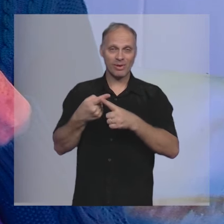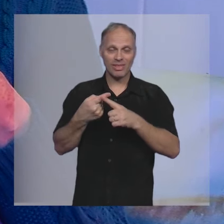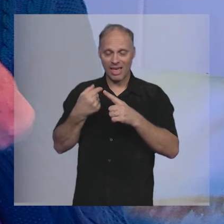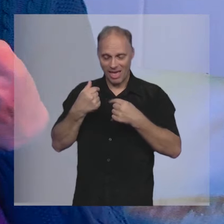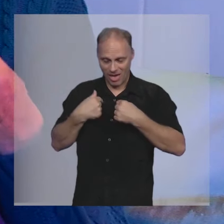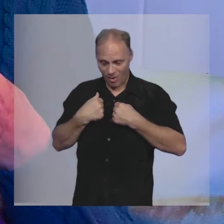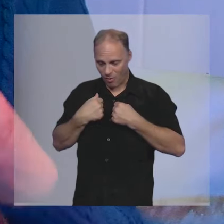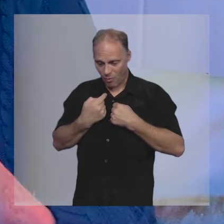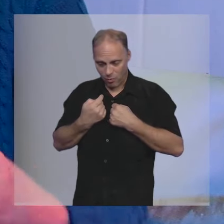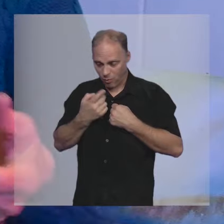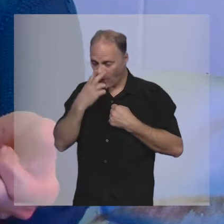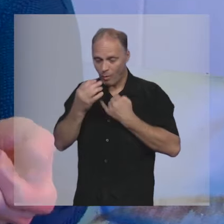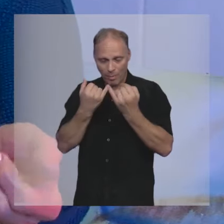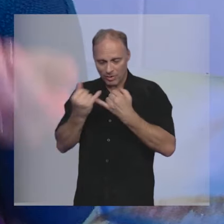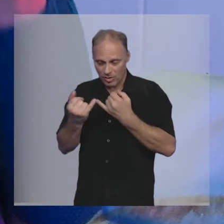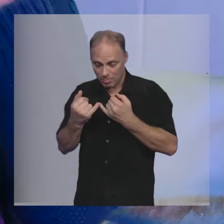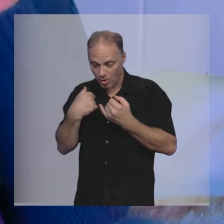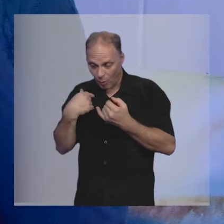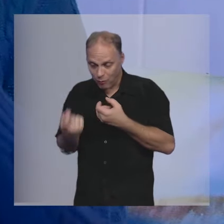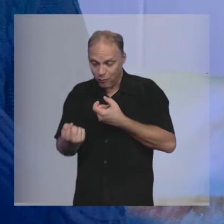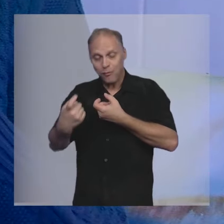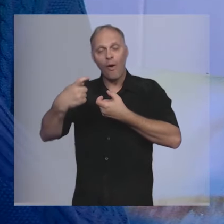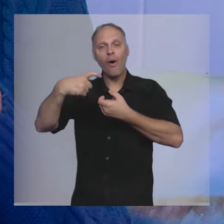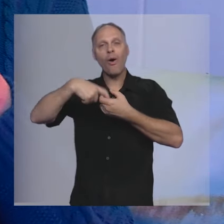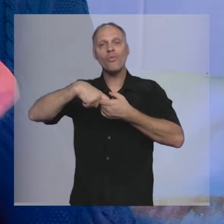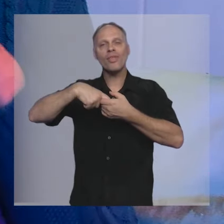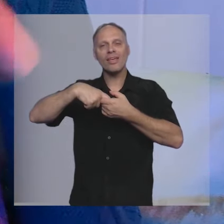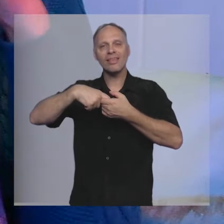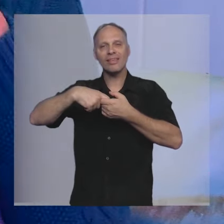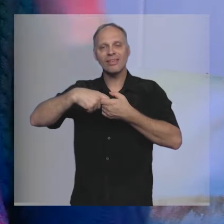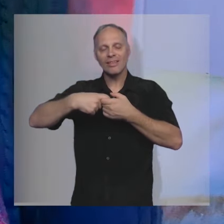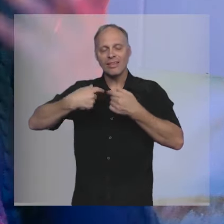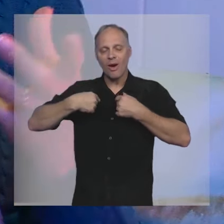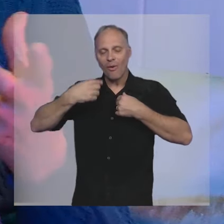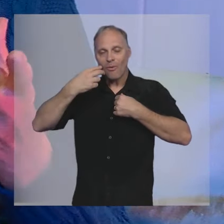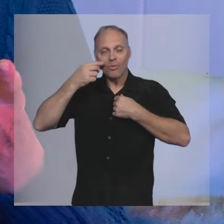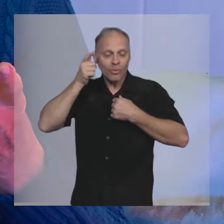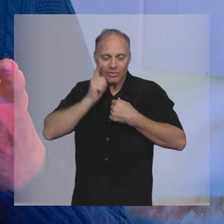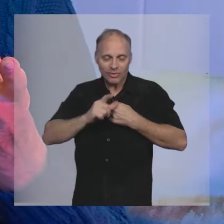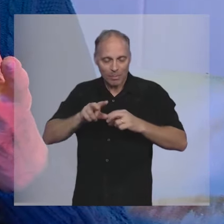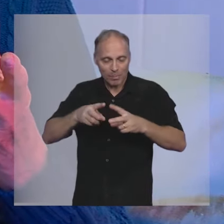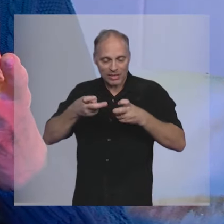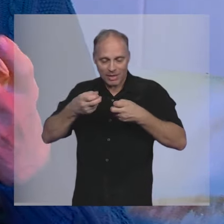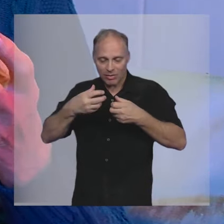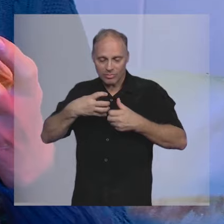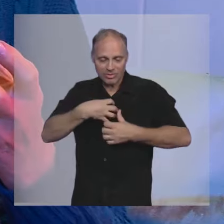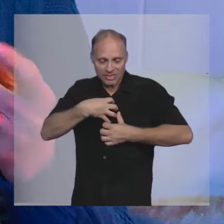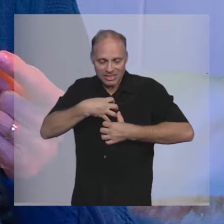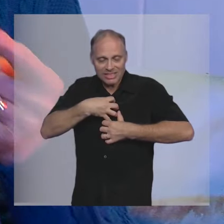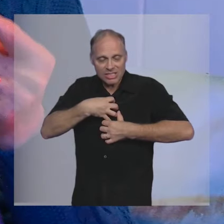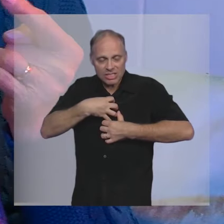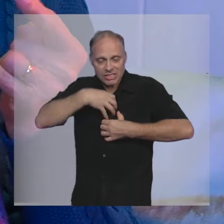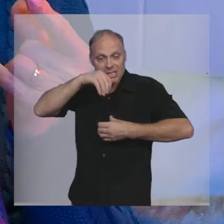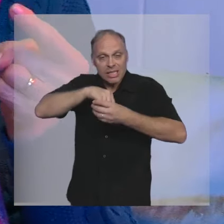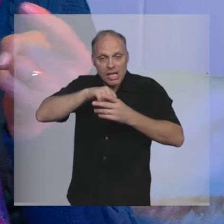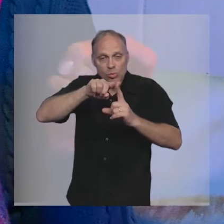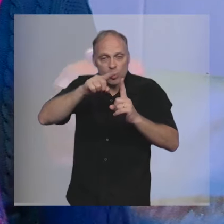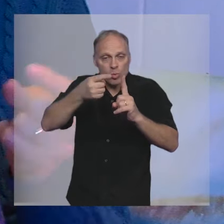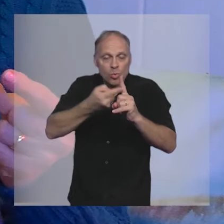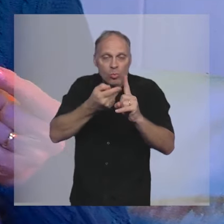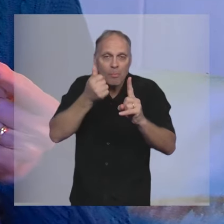eu me projetei ou eu voltei e revi o útero da minha mãe, sabe? Foi uma